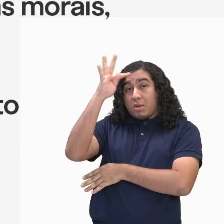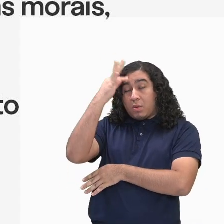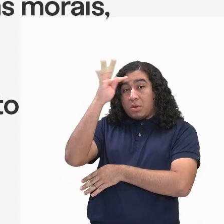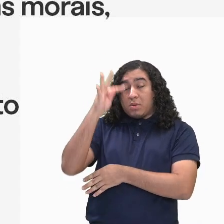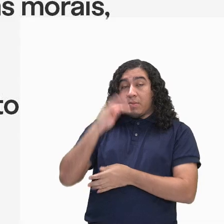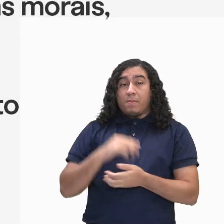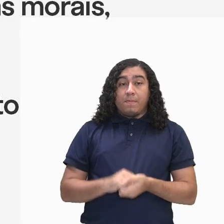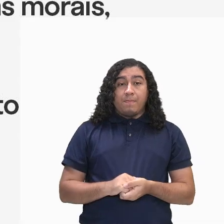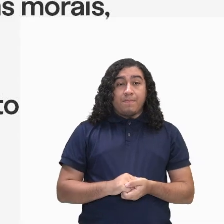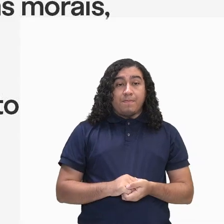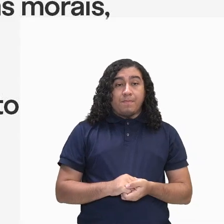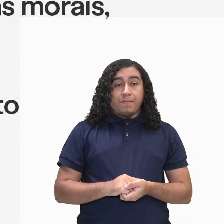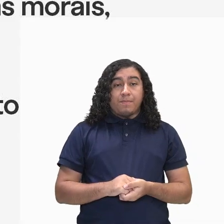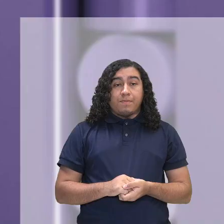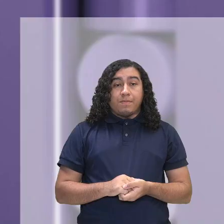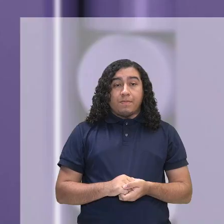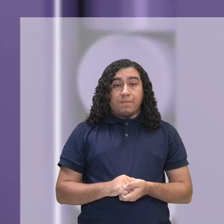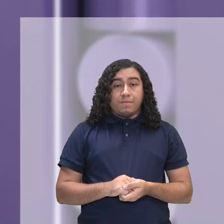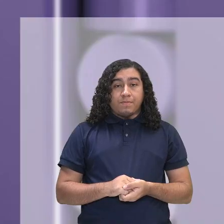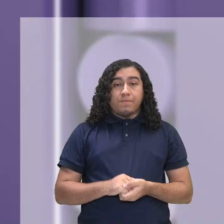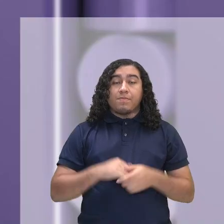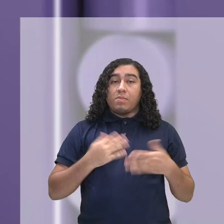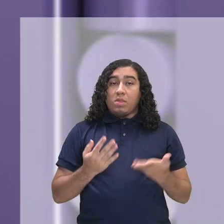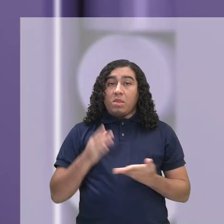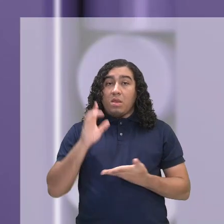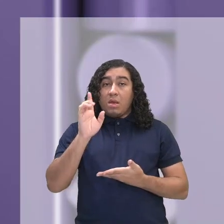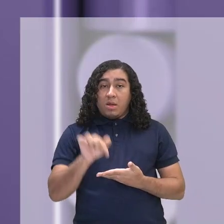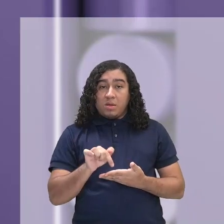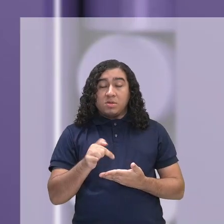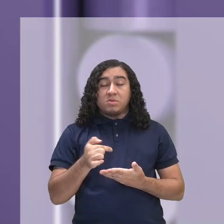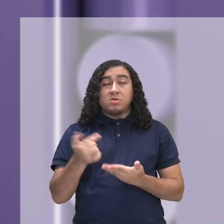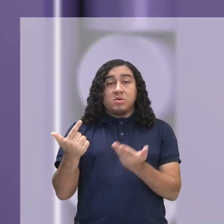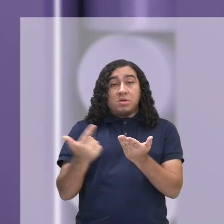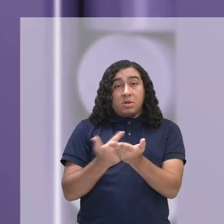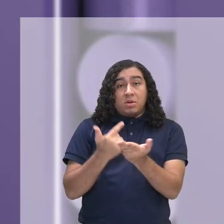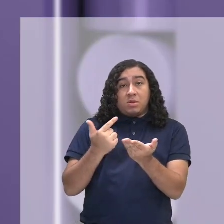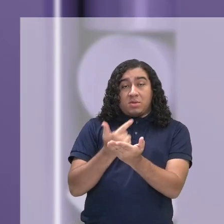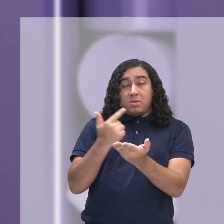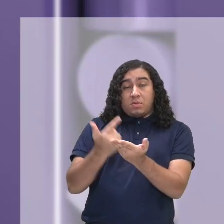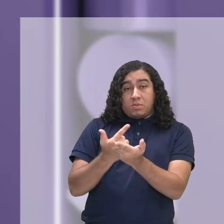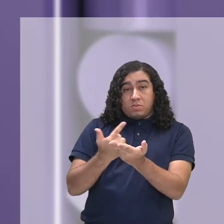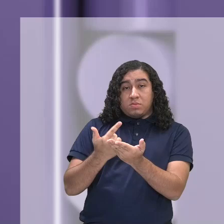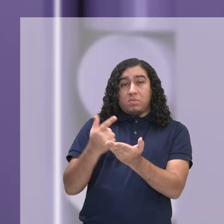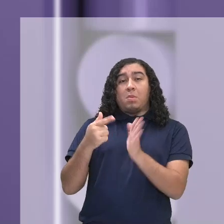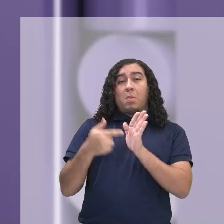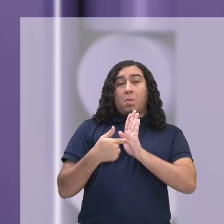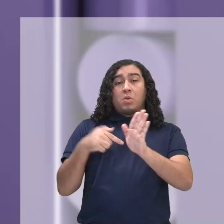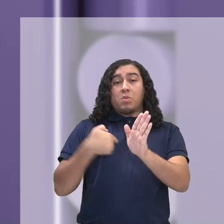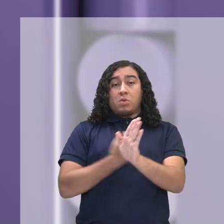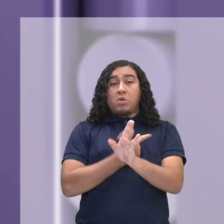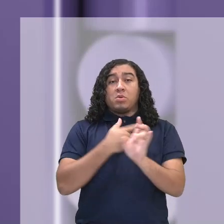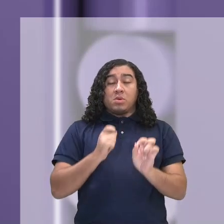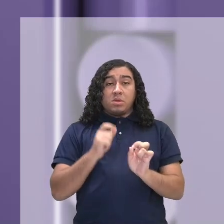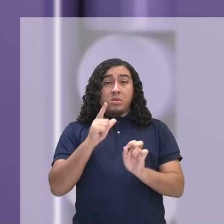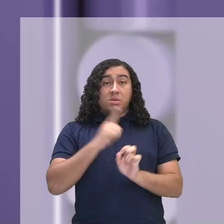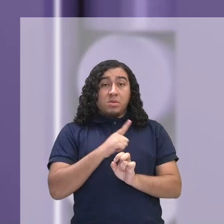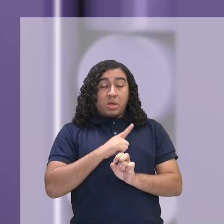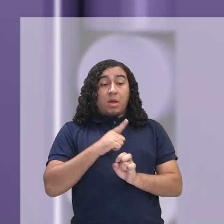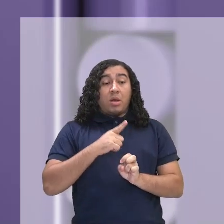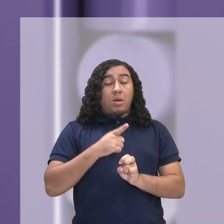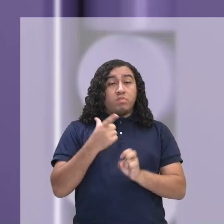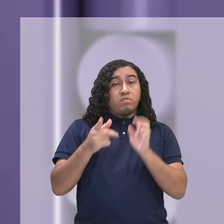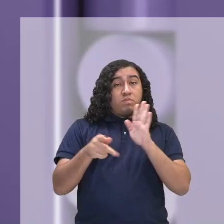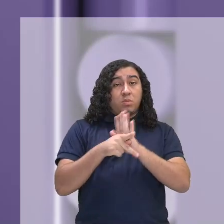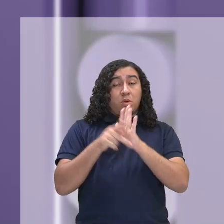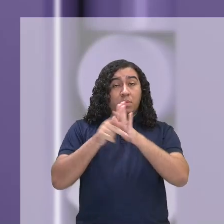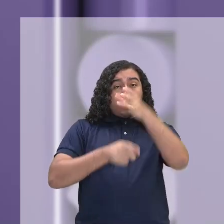esses livros religiosos, eles atualizam para nós a mensagem religiosa,